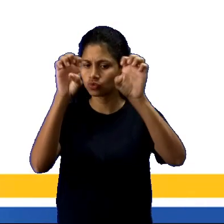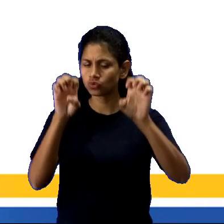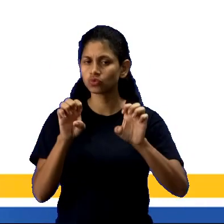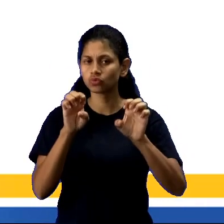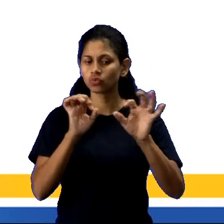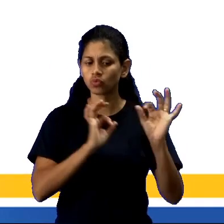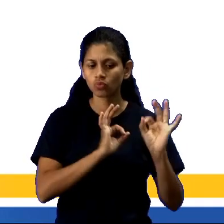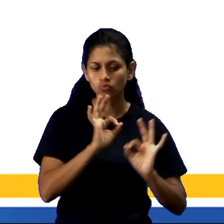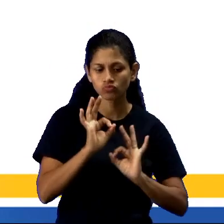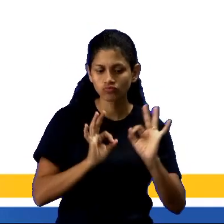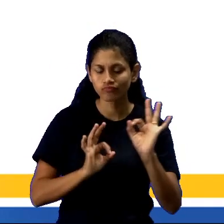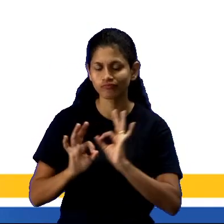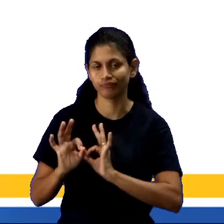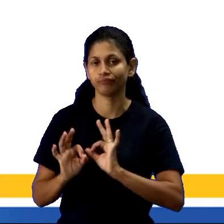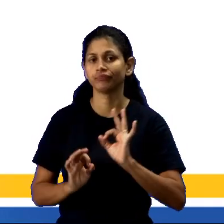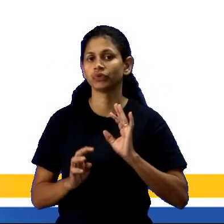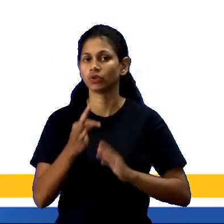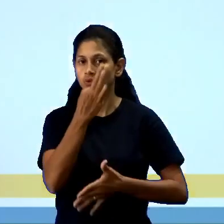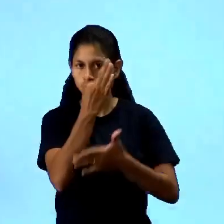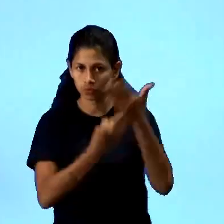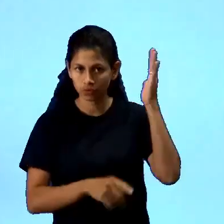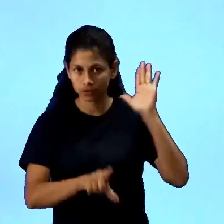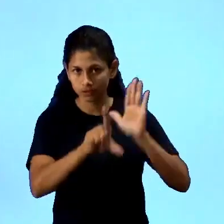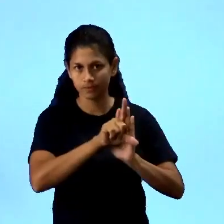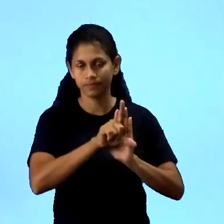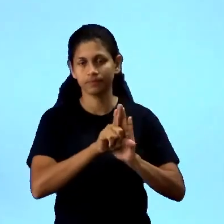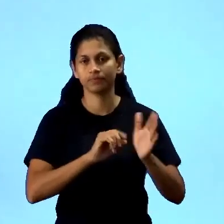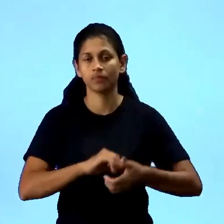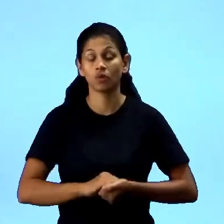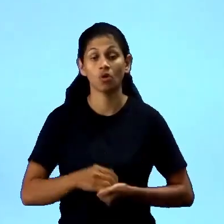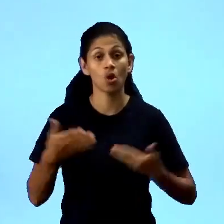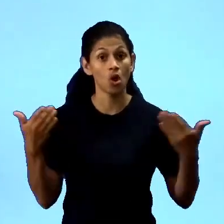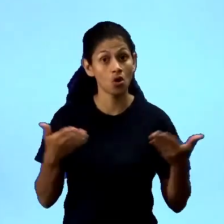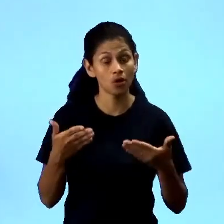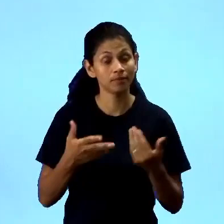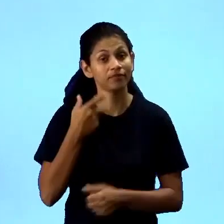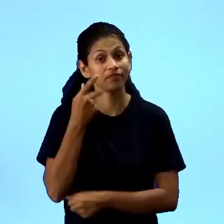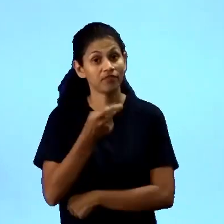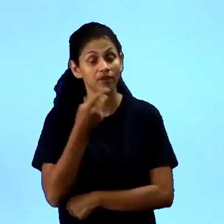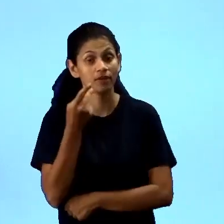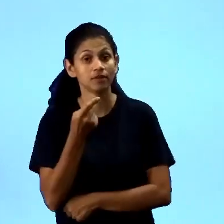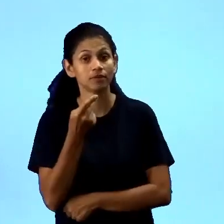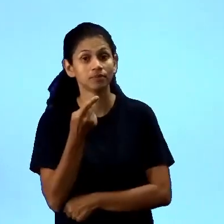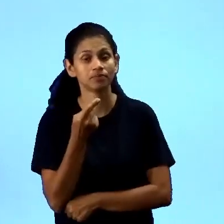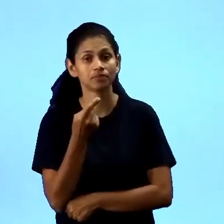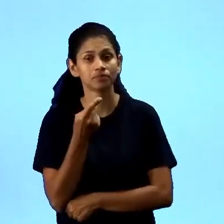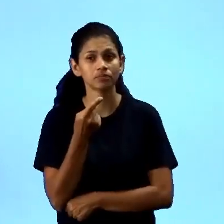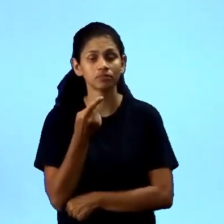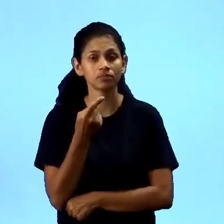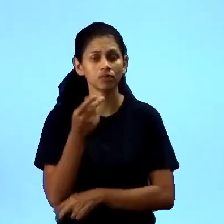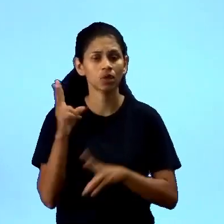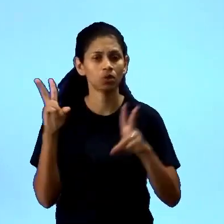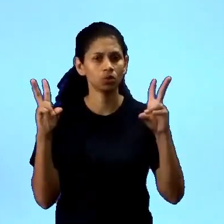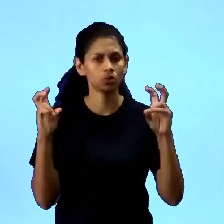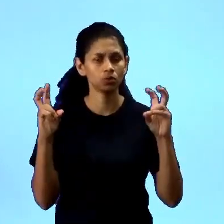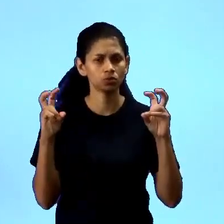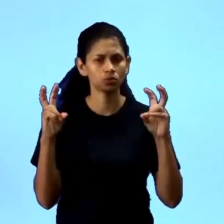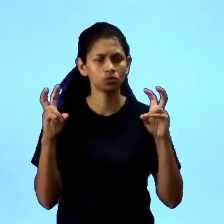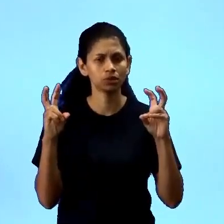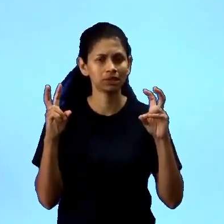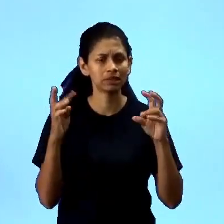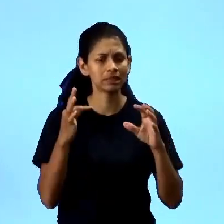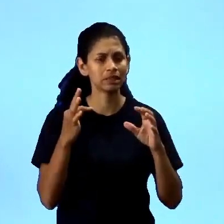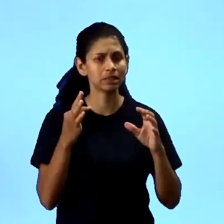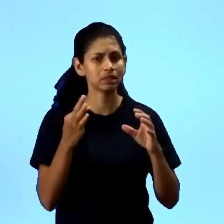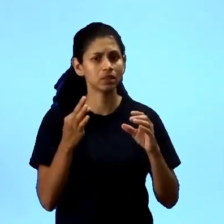Mas hoje, pessoal, olha só, nós vamos falar sobre esses textos legais, o